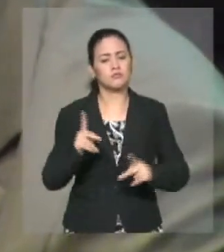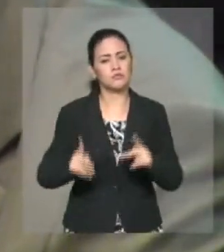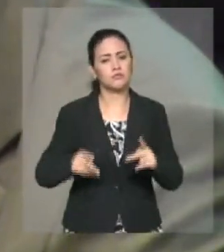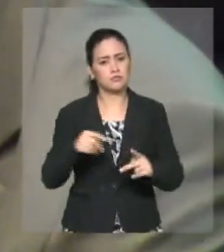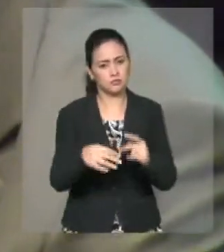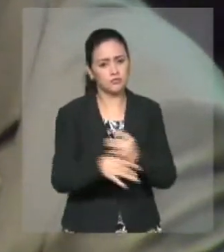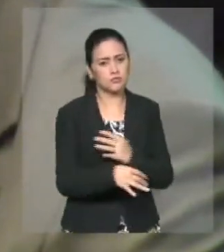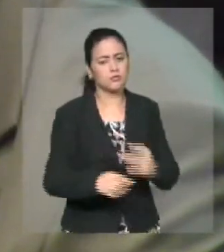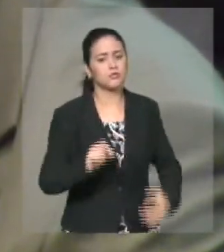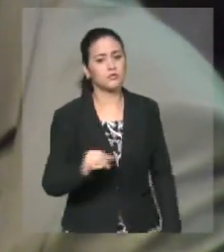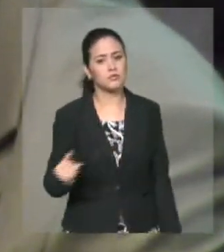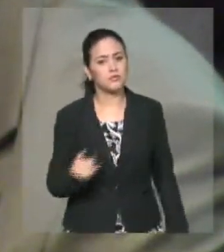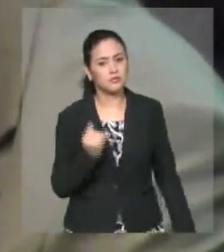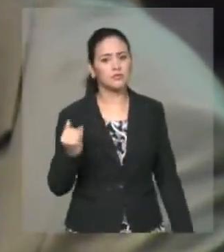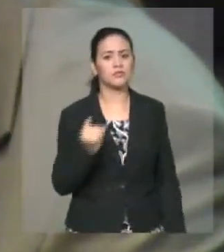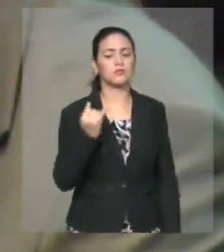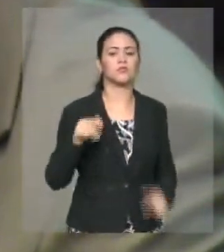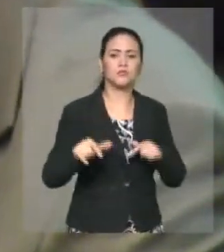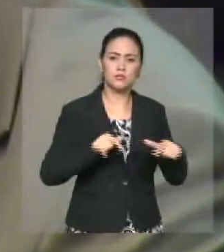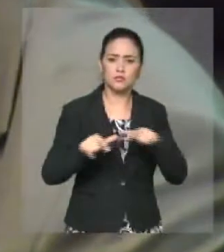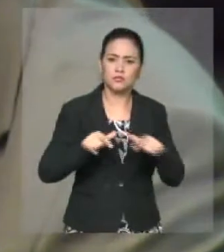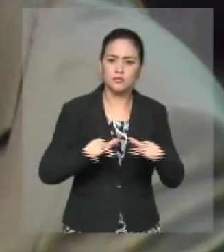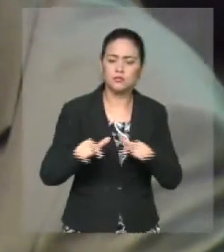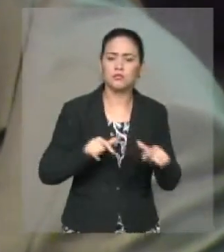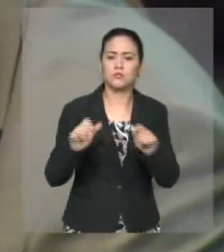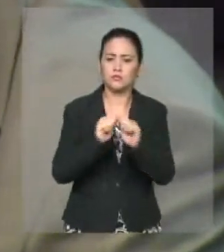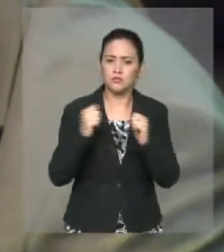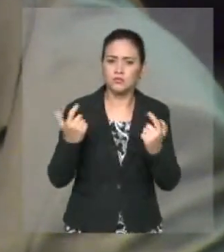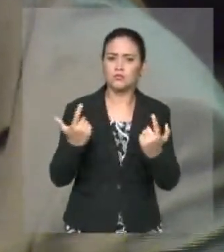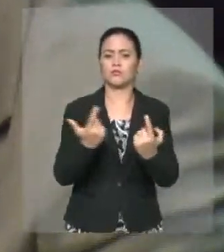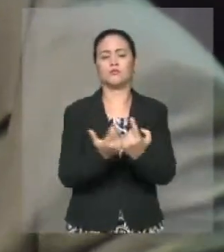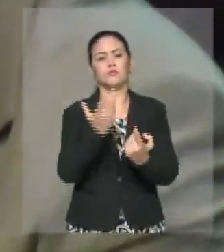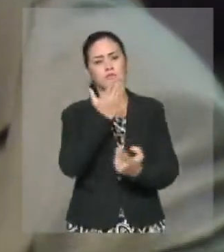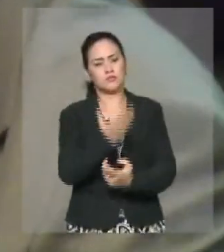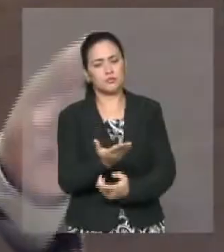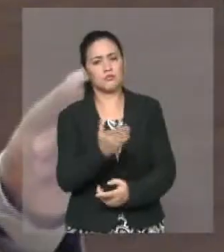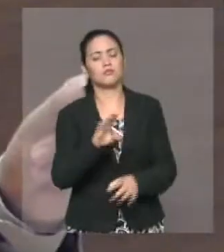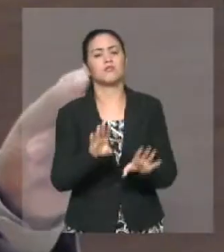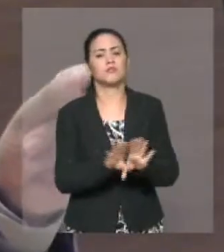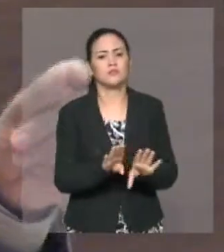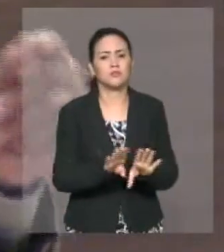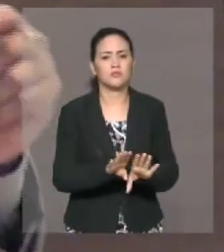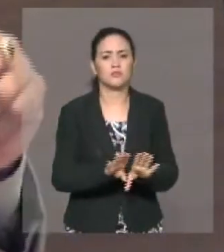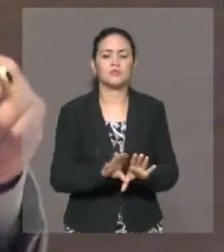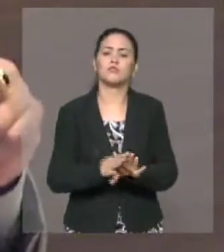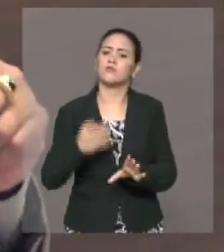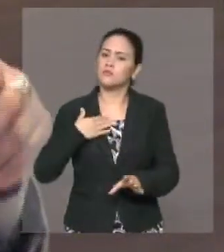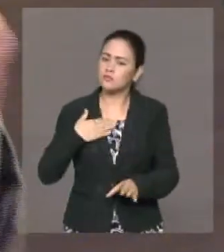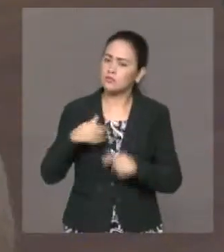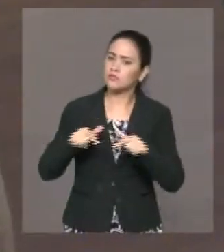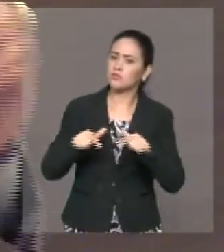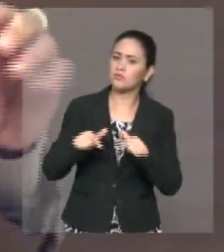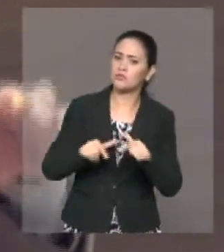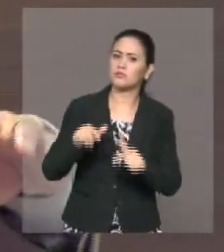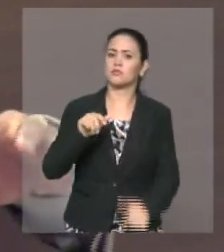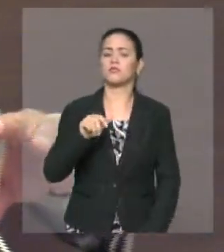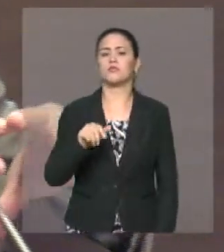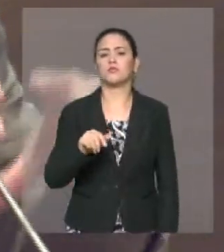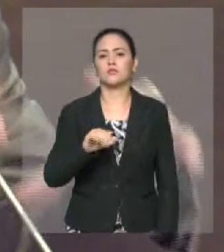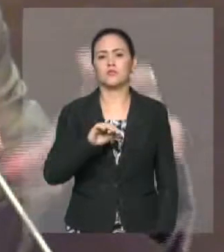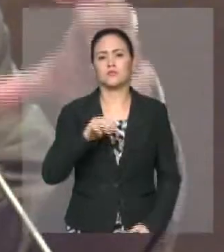que é importante essa atuação parlamentar de Vossa Excelência, deputado Júnior Verde, deputado Toca Serra, do prefeito Irlan Serra, da